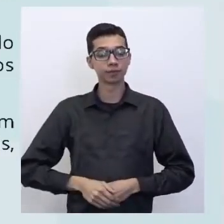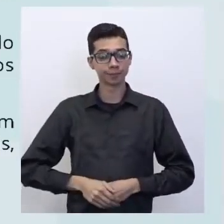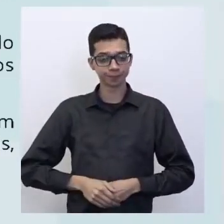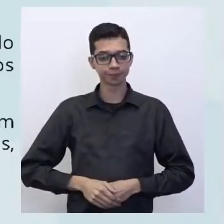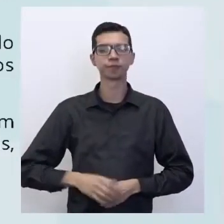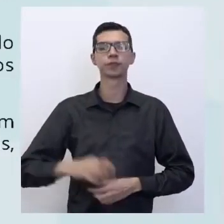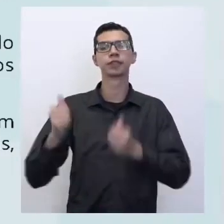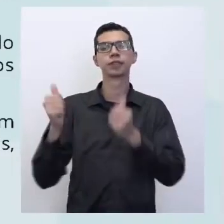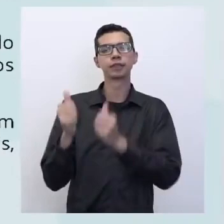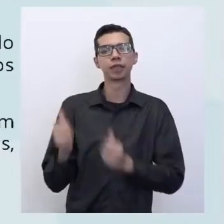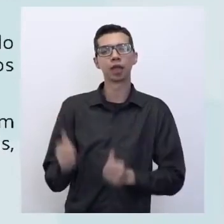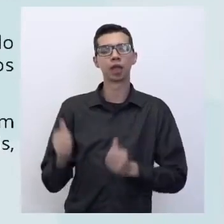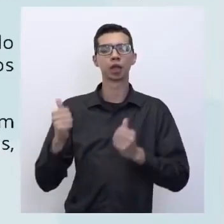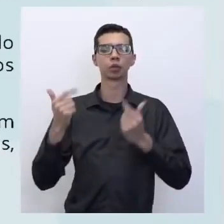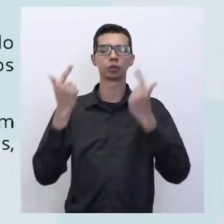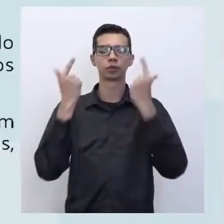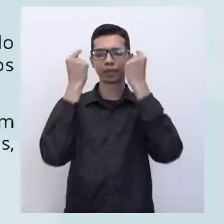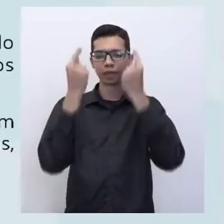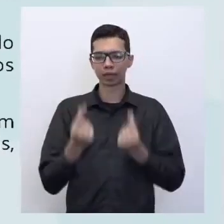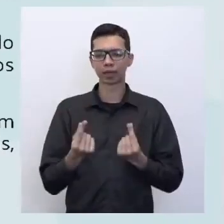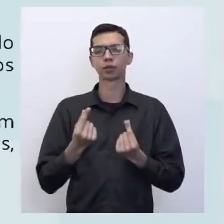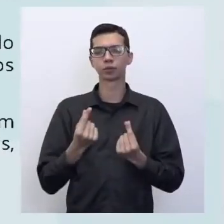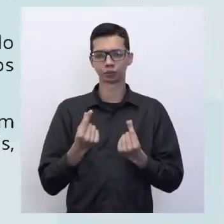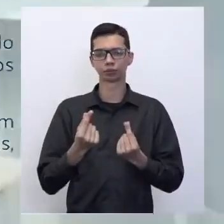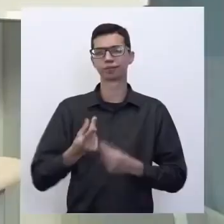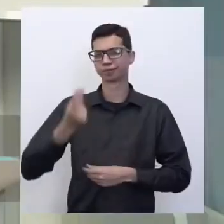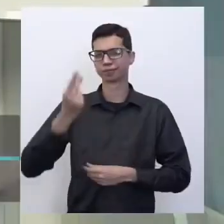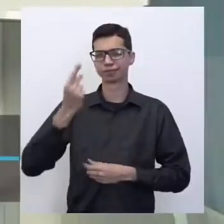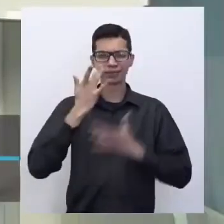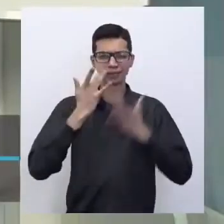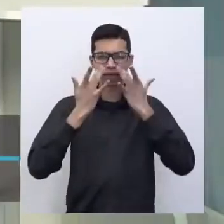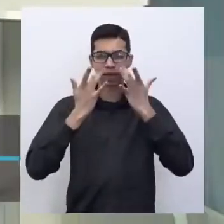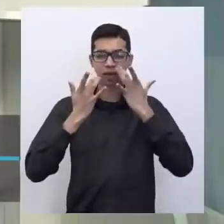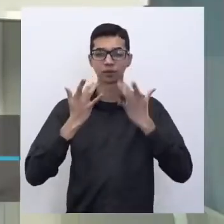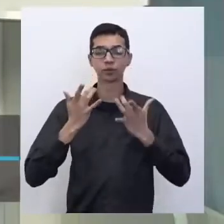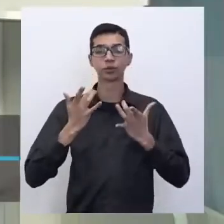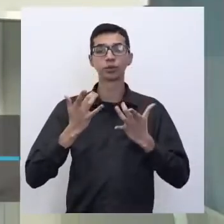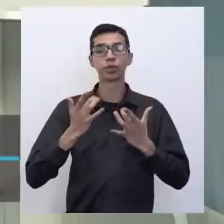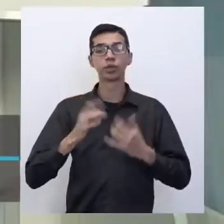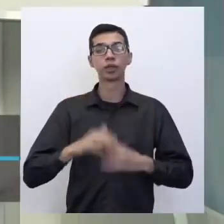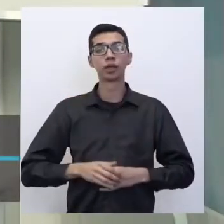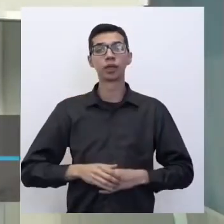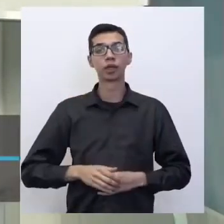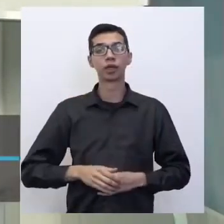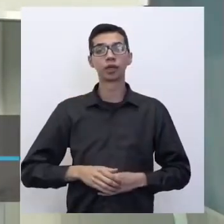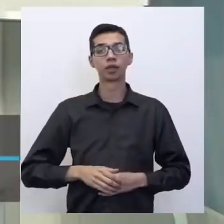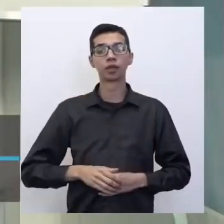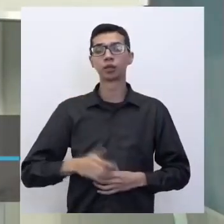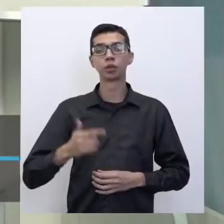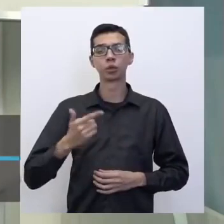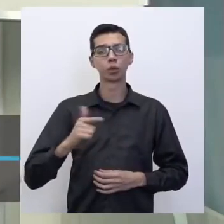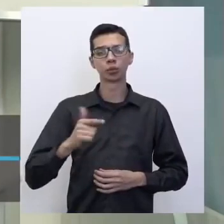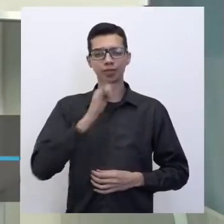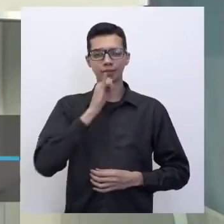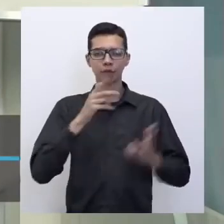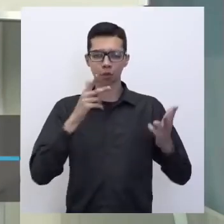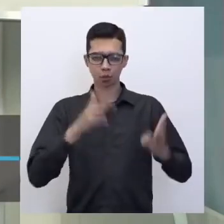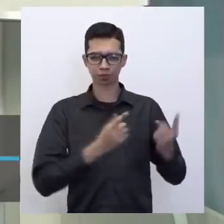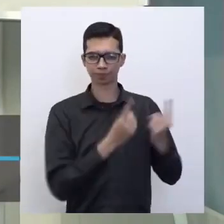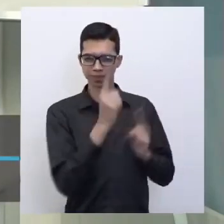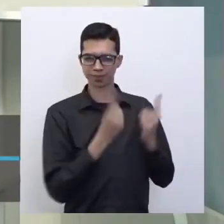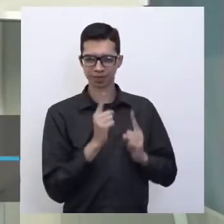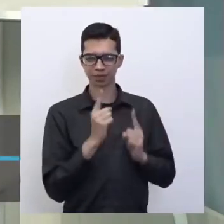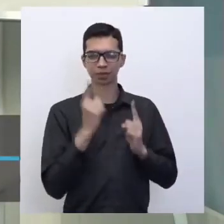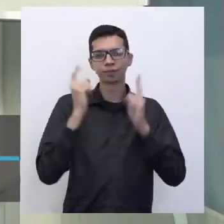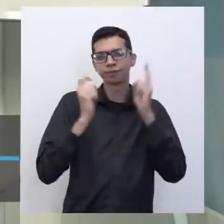suas apresentações. Mas na época do teatro grego, turma, já não tinha a expressão facial que os mímicos têm. Então, queríamos